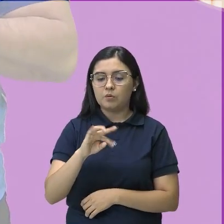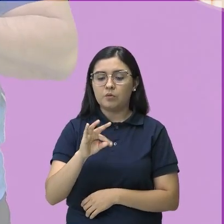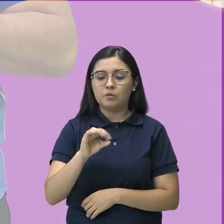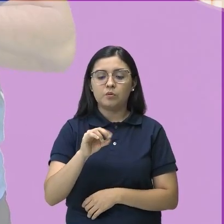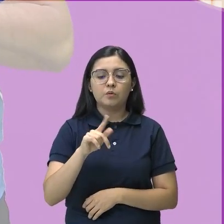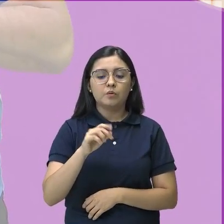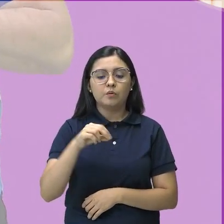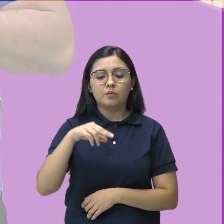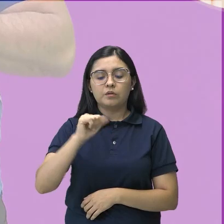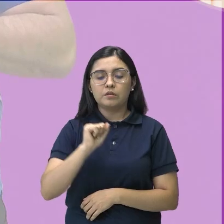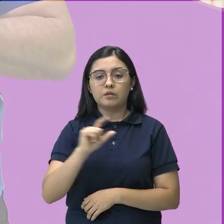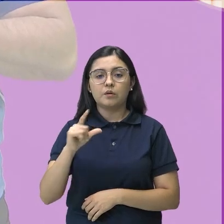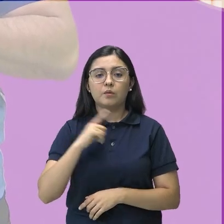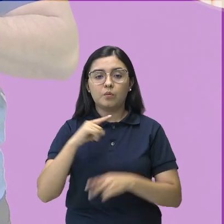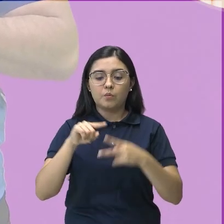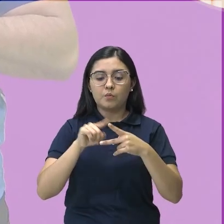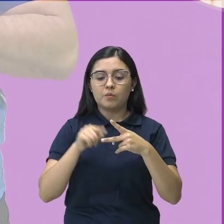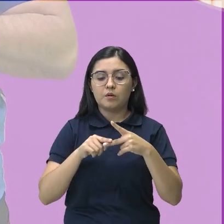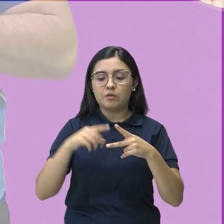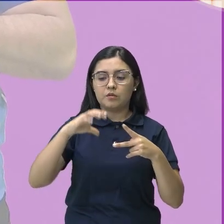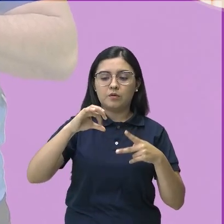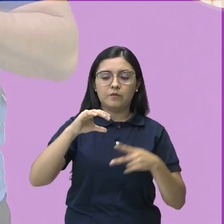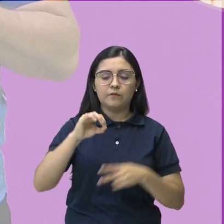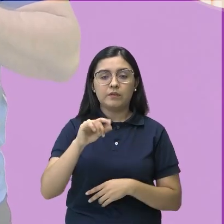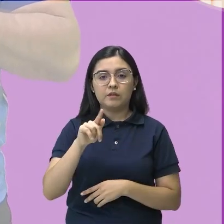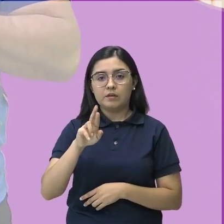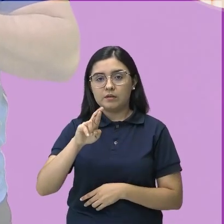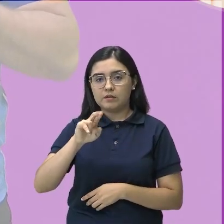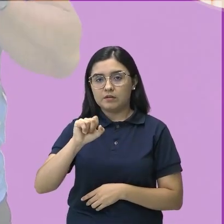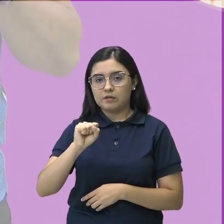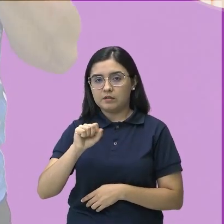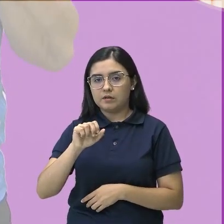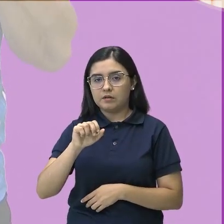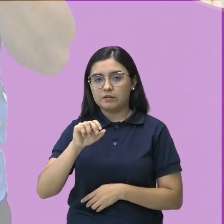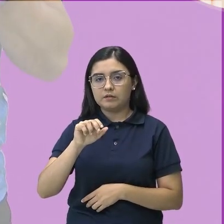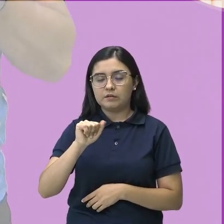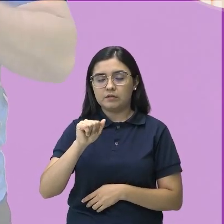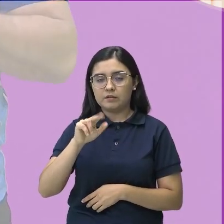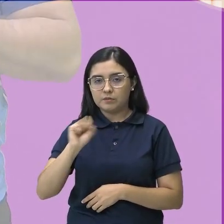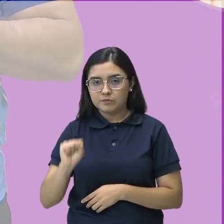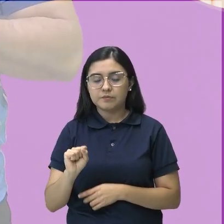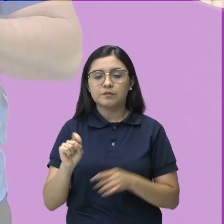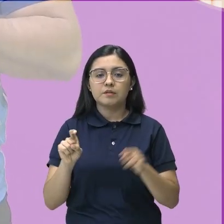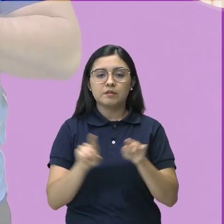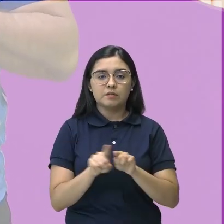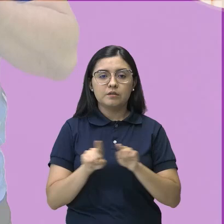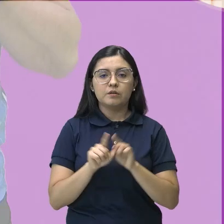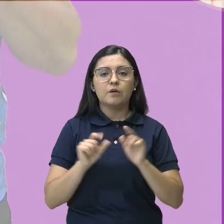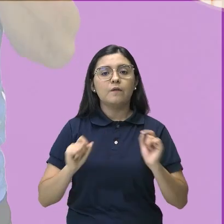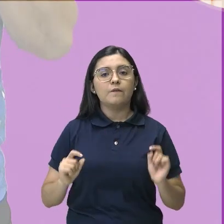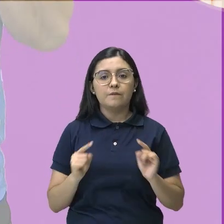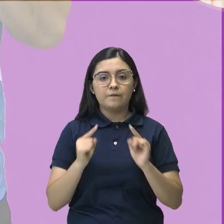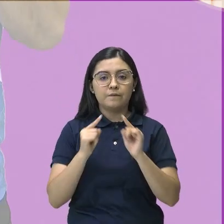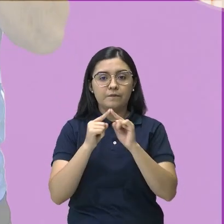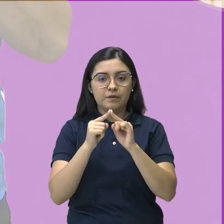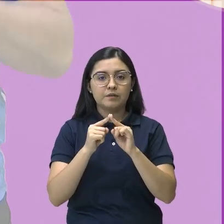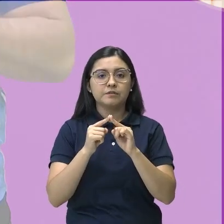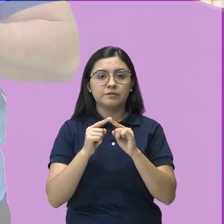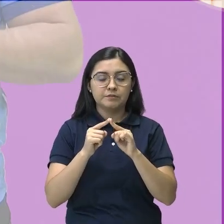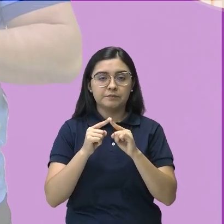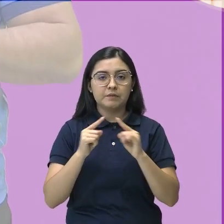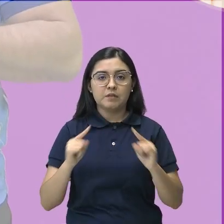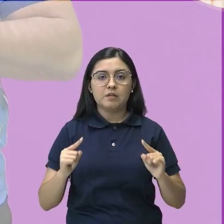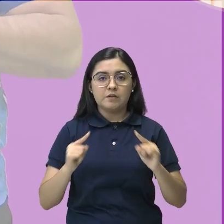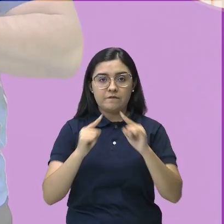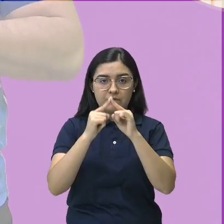ou seja, formando ali um ângulo de 90 graus, entre o vértice, que é exatamente o que está fora da sua base, lá